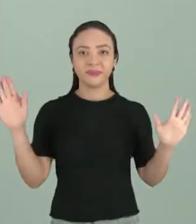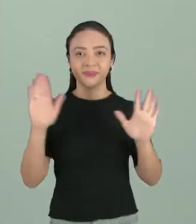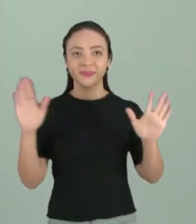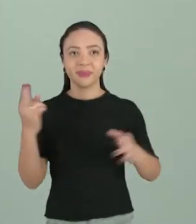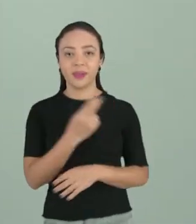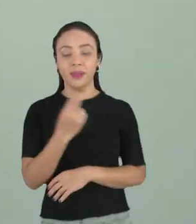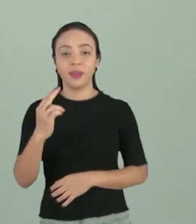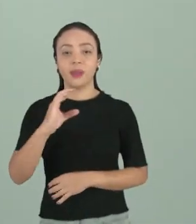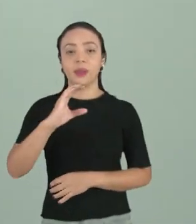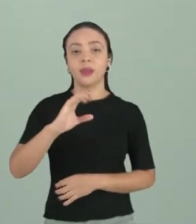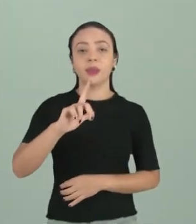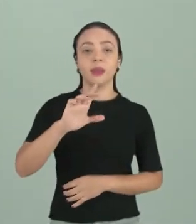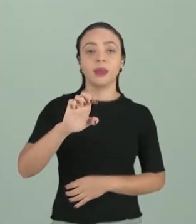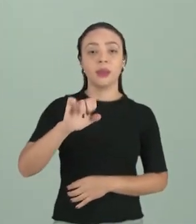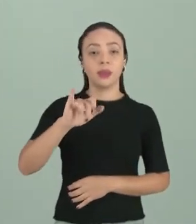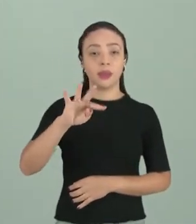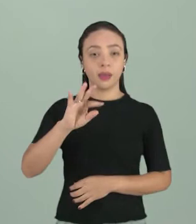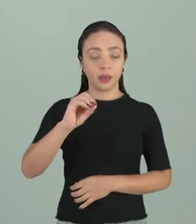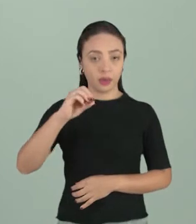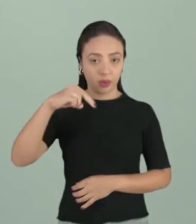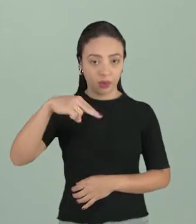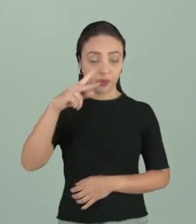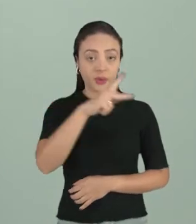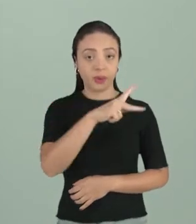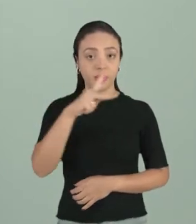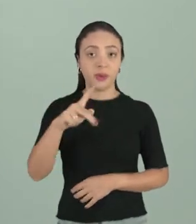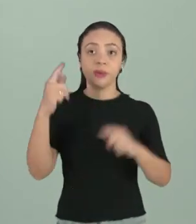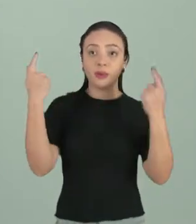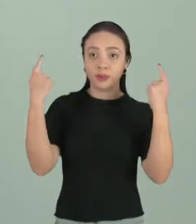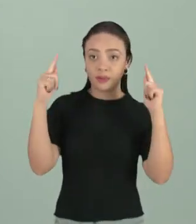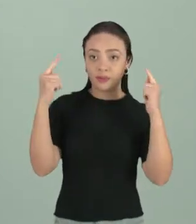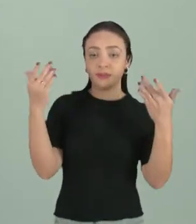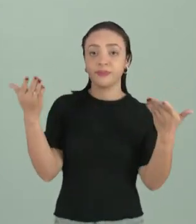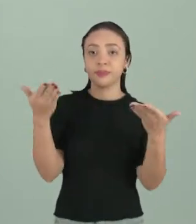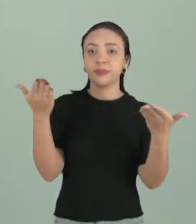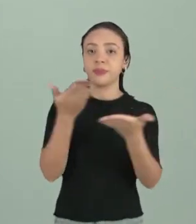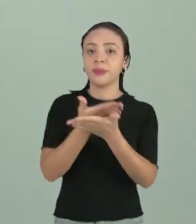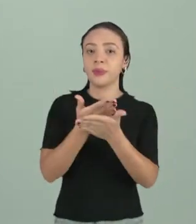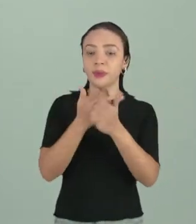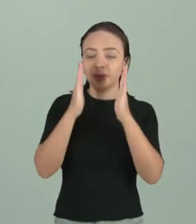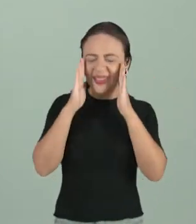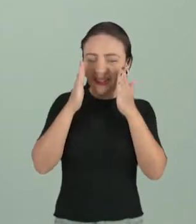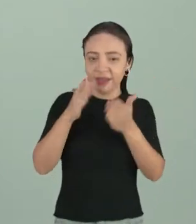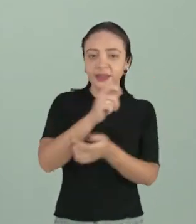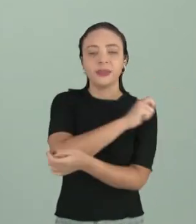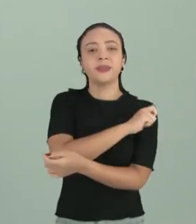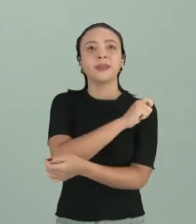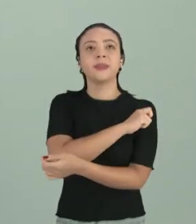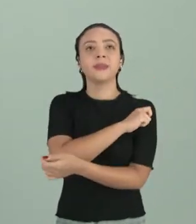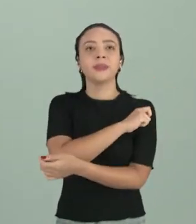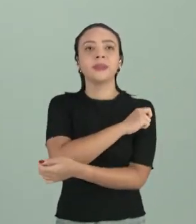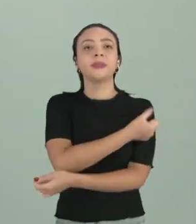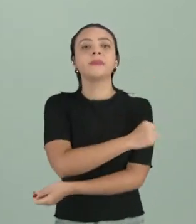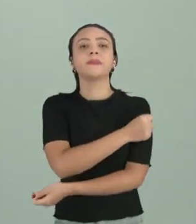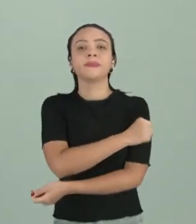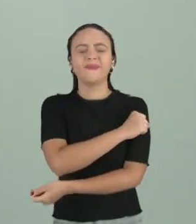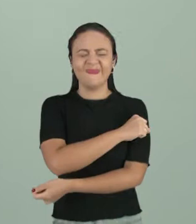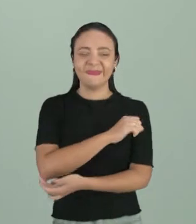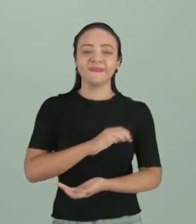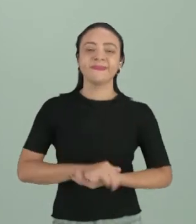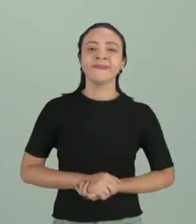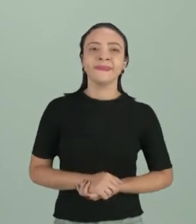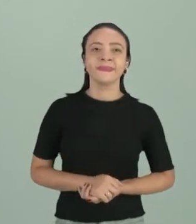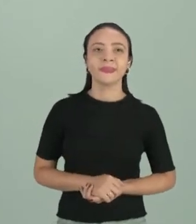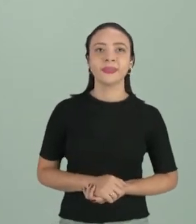Olá, meu nome é Cleilton Amaral, professor de Geografia, e o nosso estudo é voltado para os alunos do 8º ano do